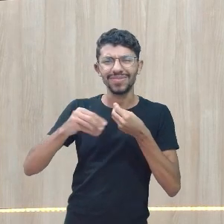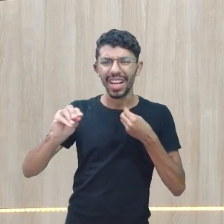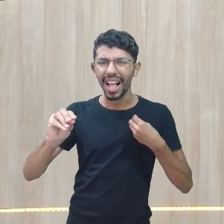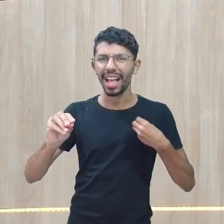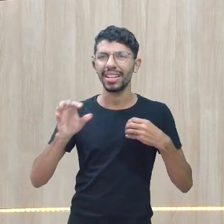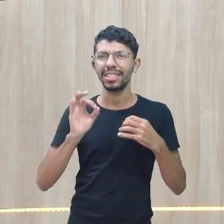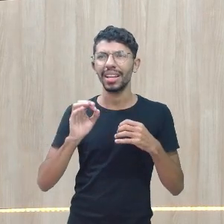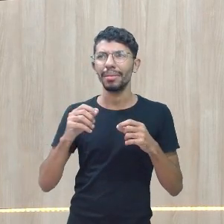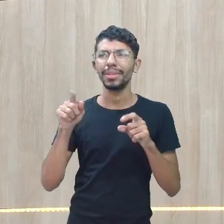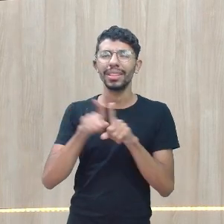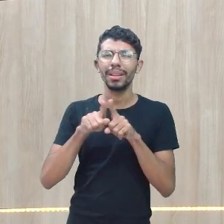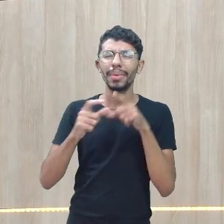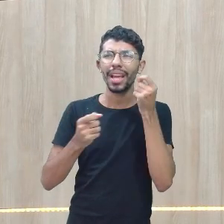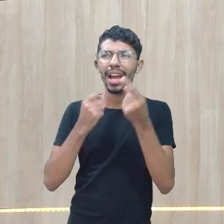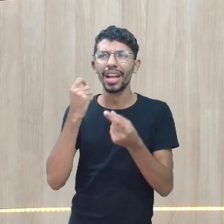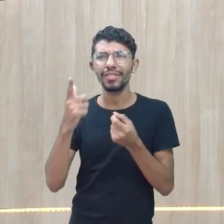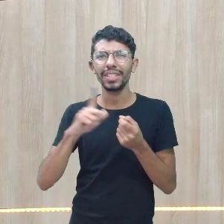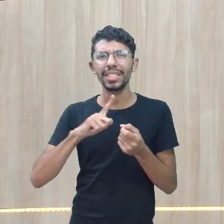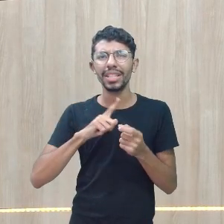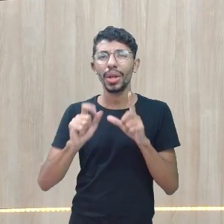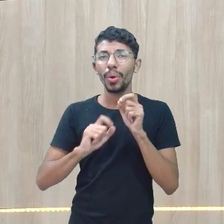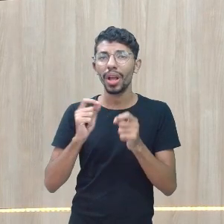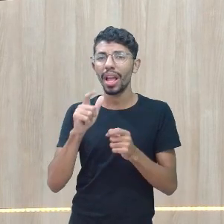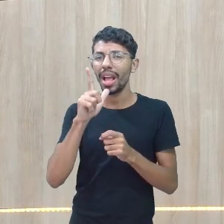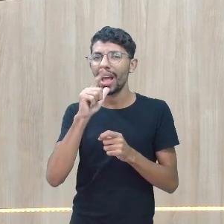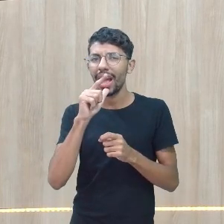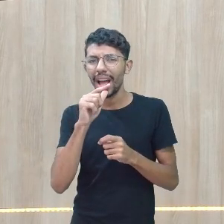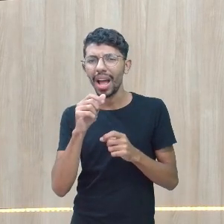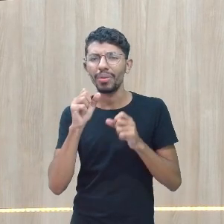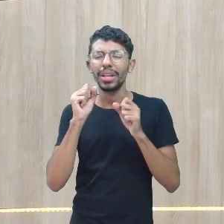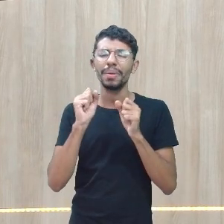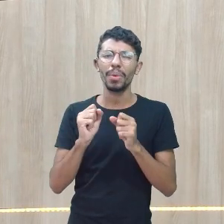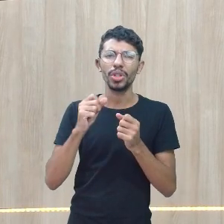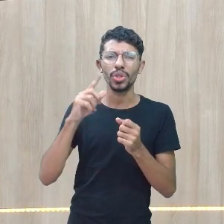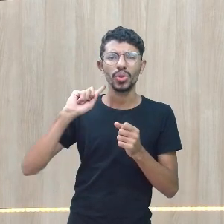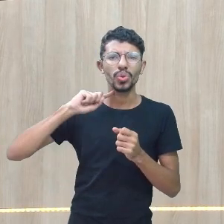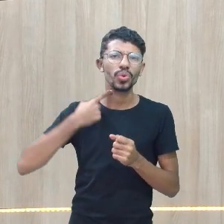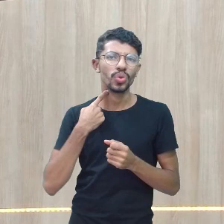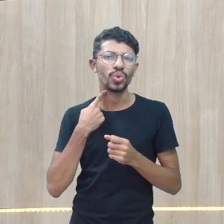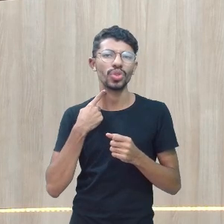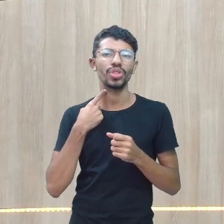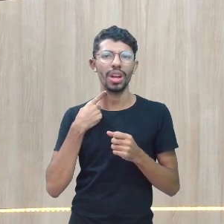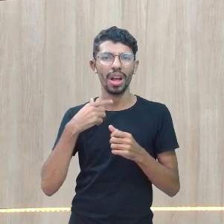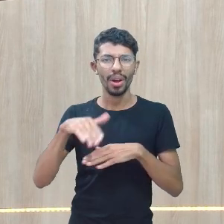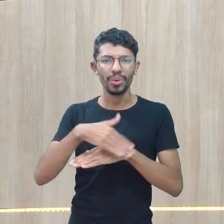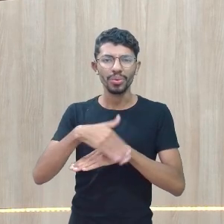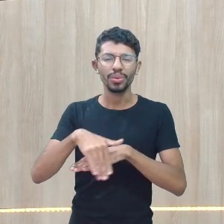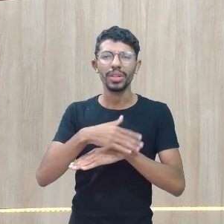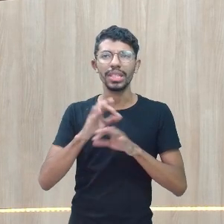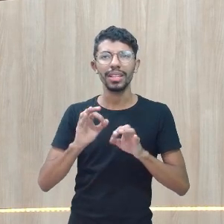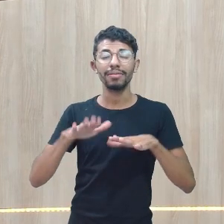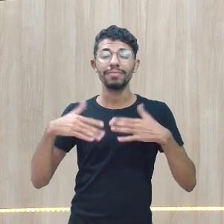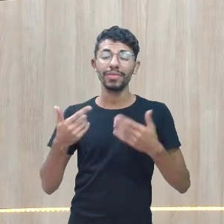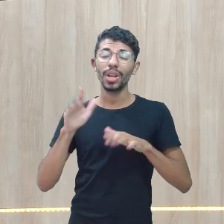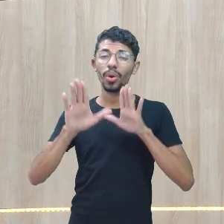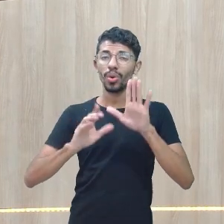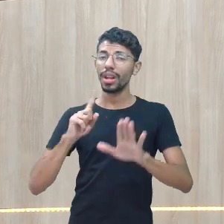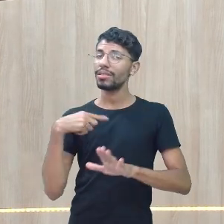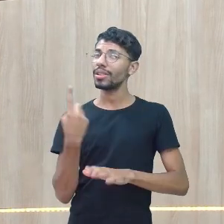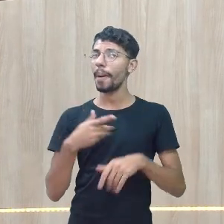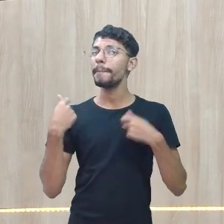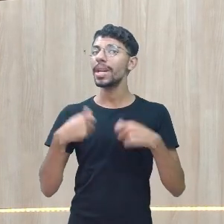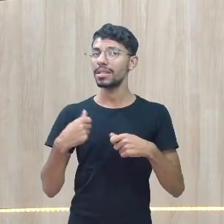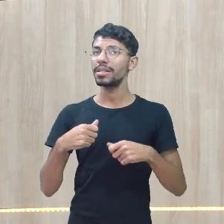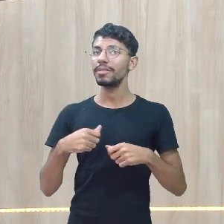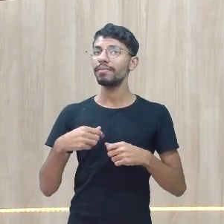vezes está sujando lá a calçada e depois vai ter que lavar a calçada. Então são cuidados que a gente deve ter. Vamos aí. Agora a gente